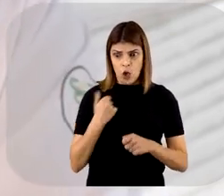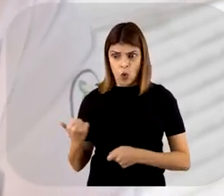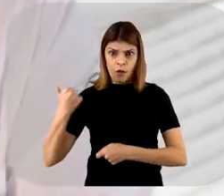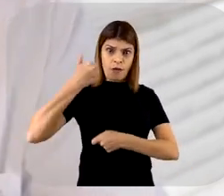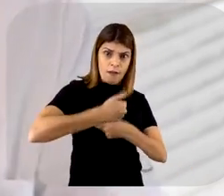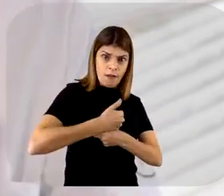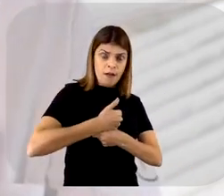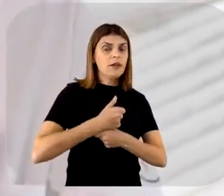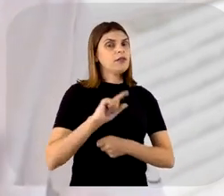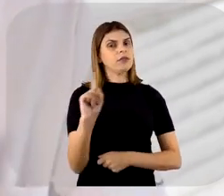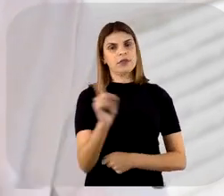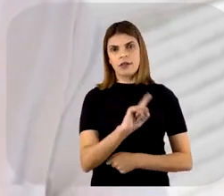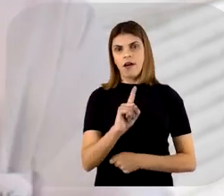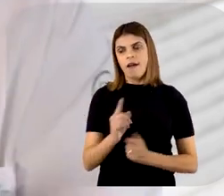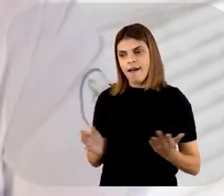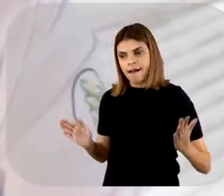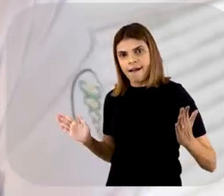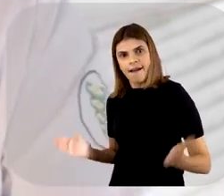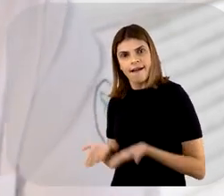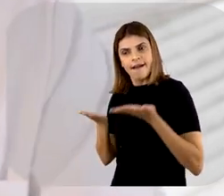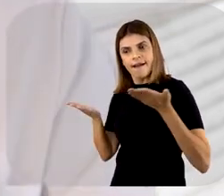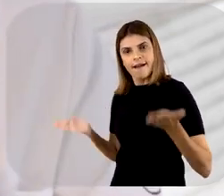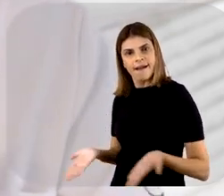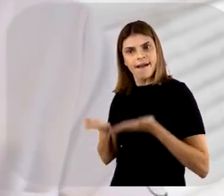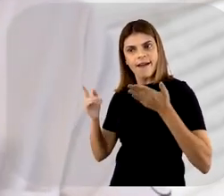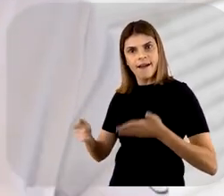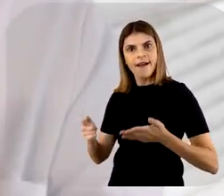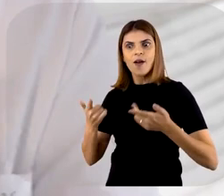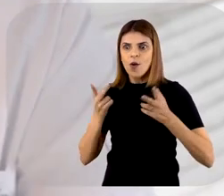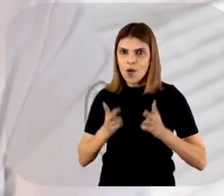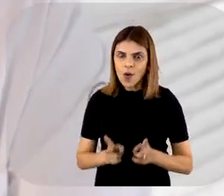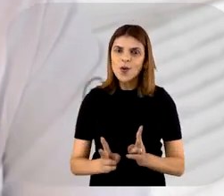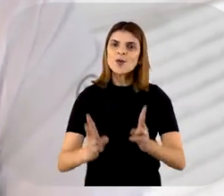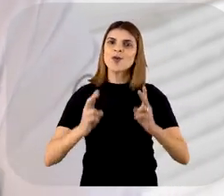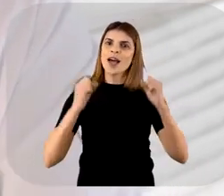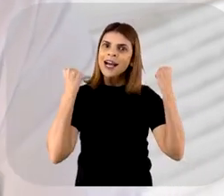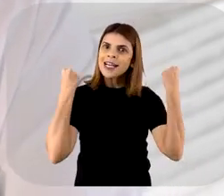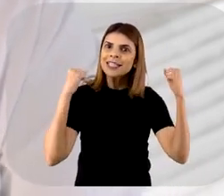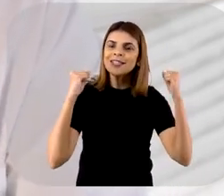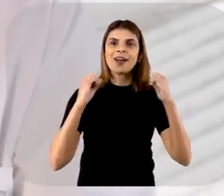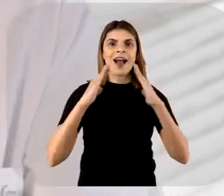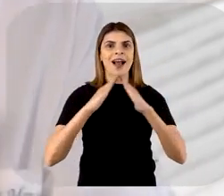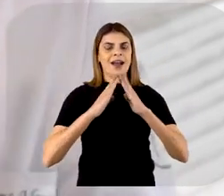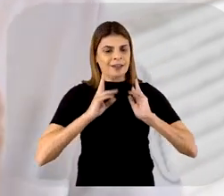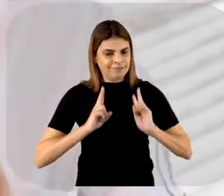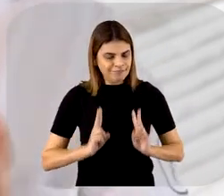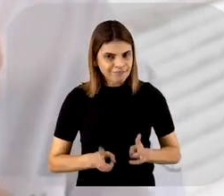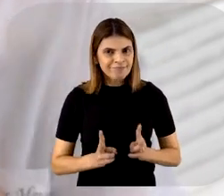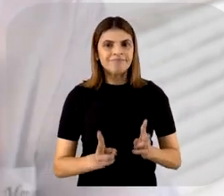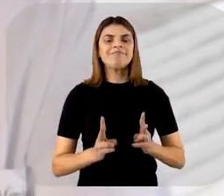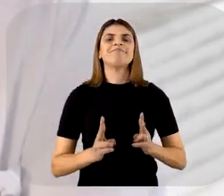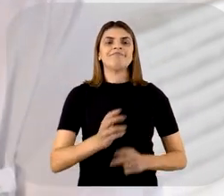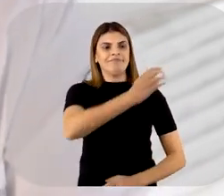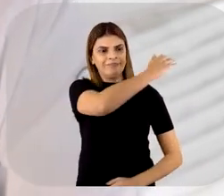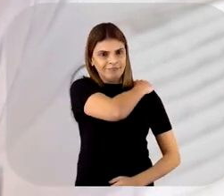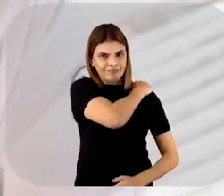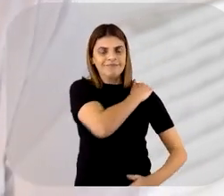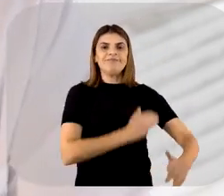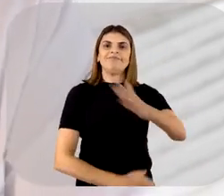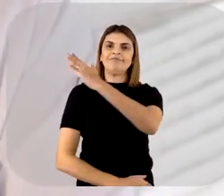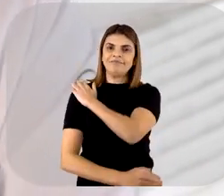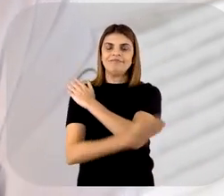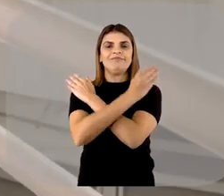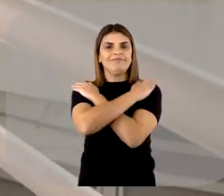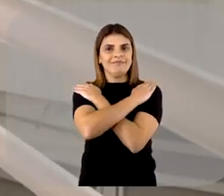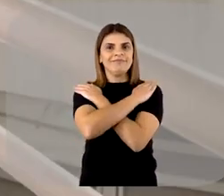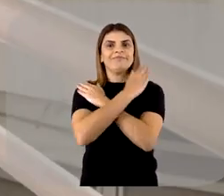eles. Vocês estão incentivando que eles continuem fazendo os movimentos necessários